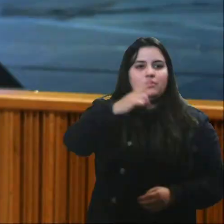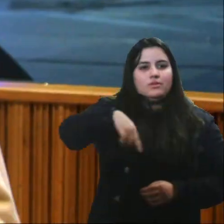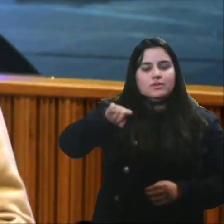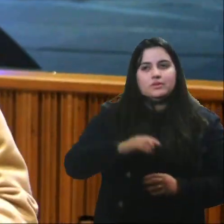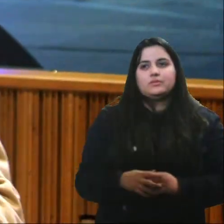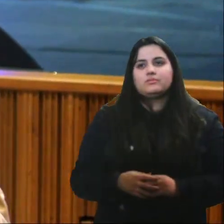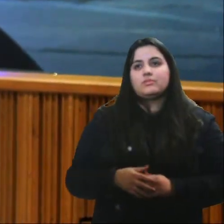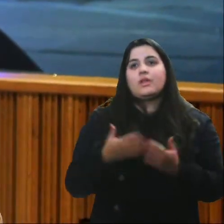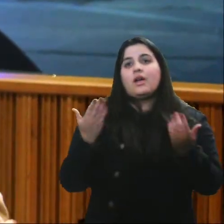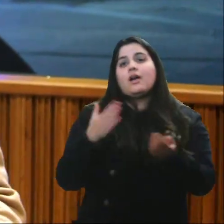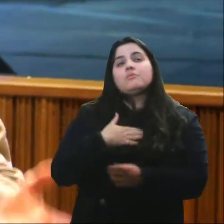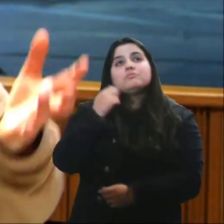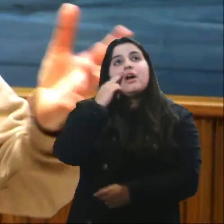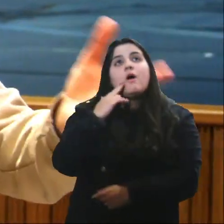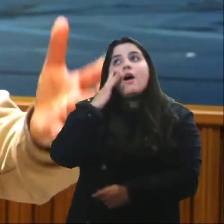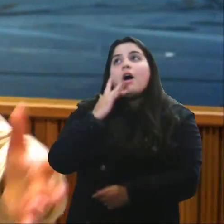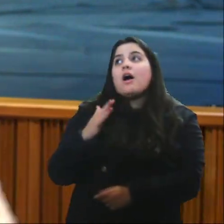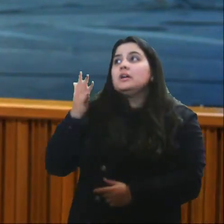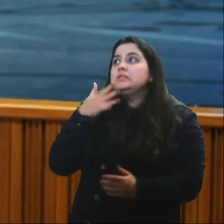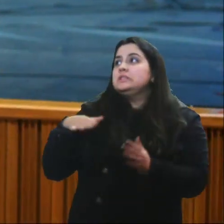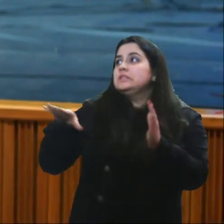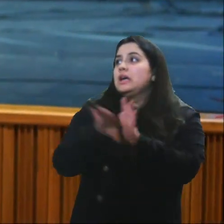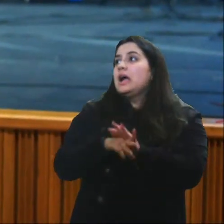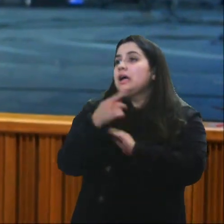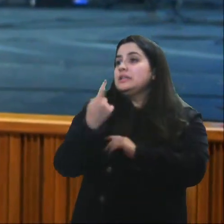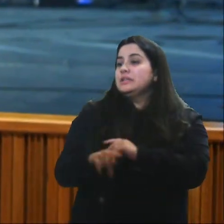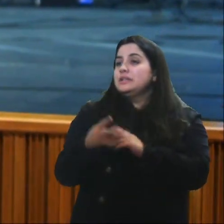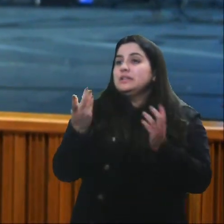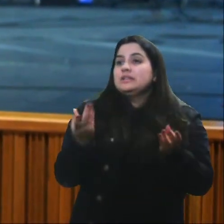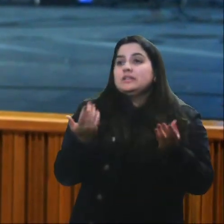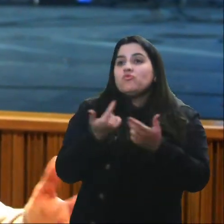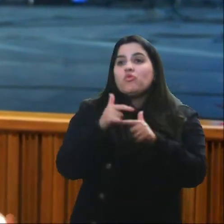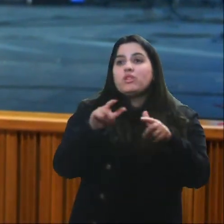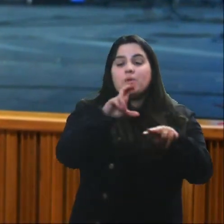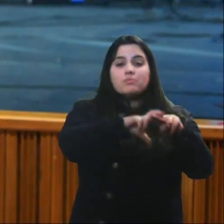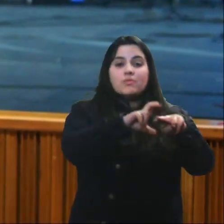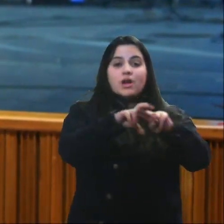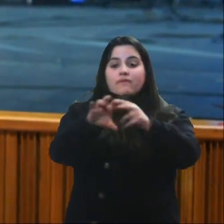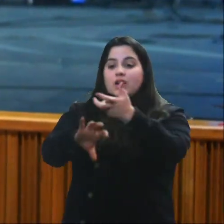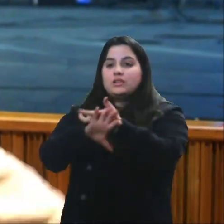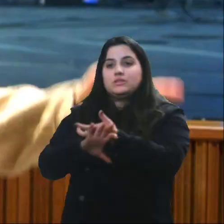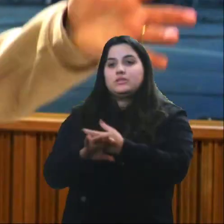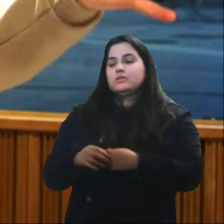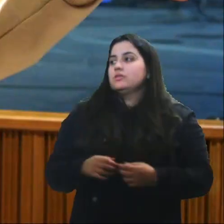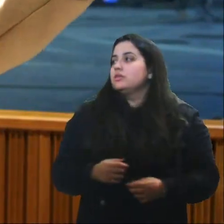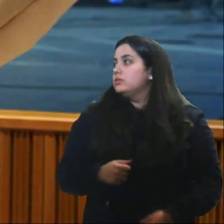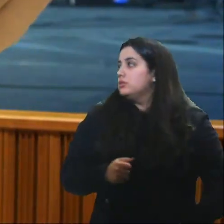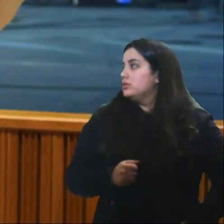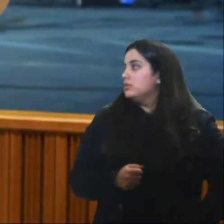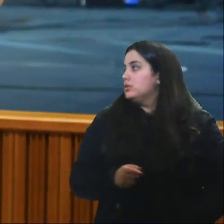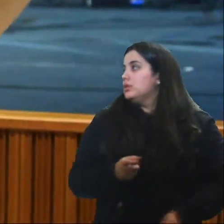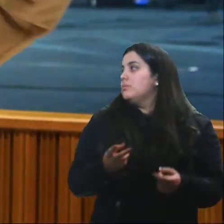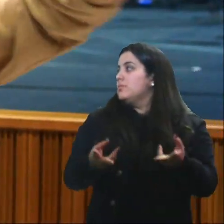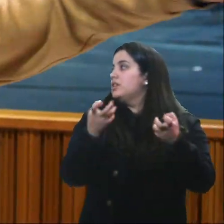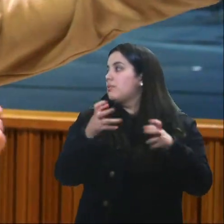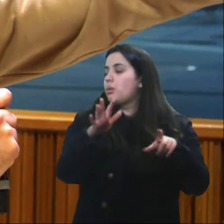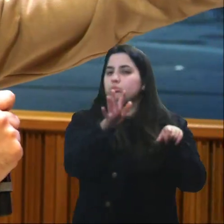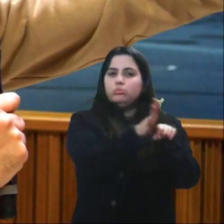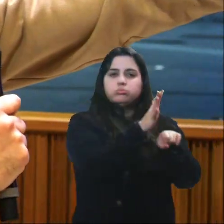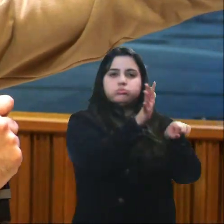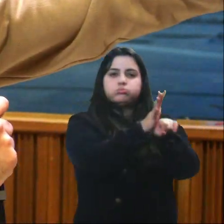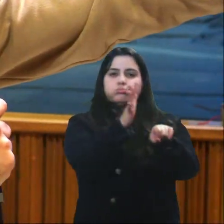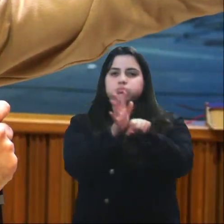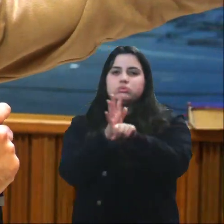Meu sonho é chegar nesse culto e não ver cadeira vazia. Meu sonho é chegar nesse culto e ver tudo aqui cheio,